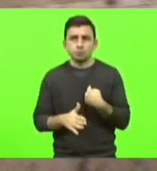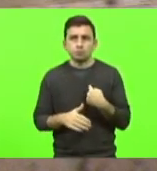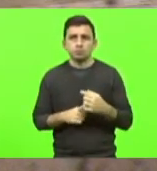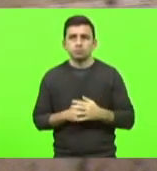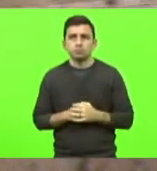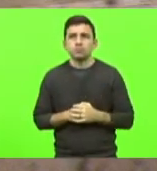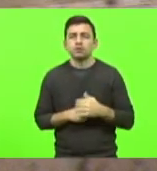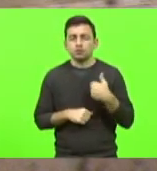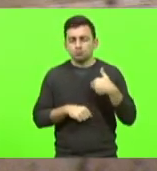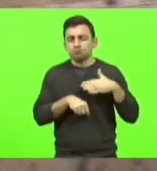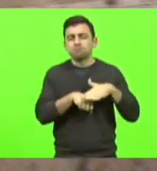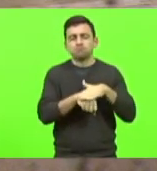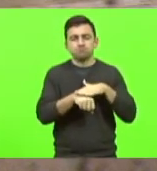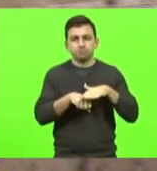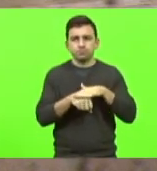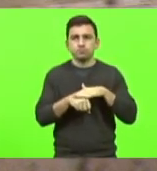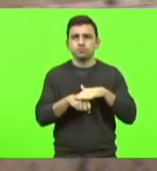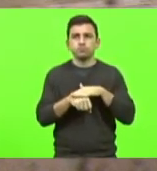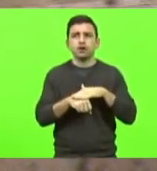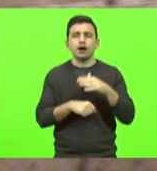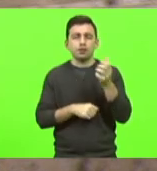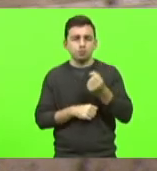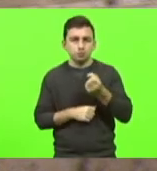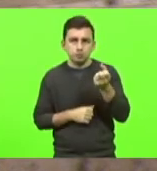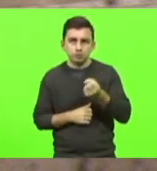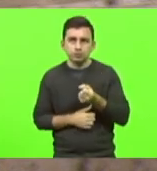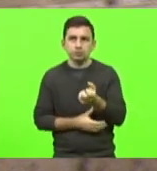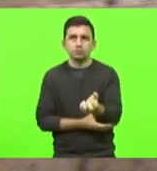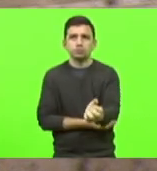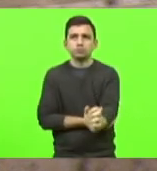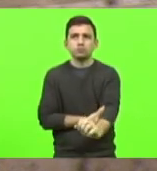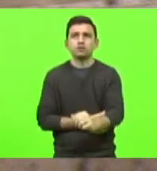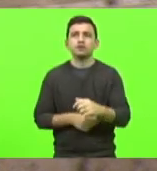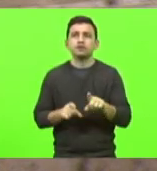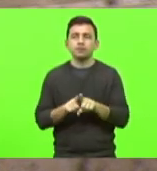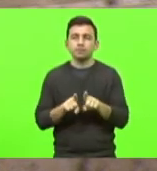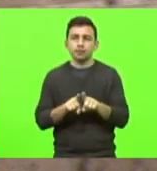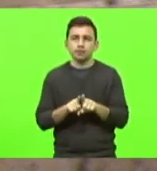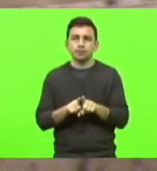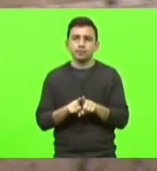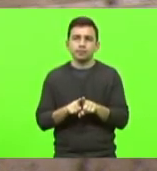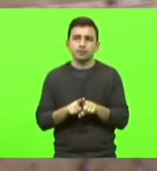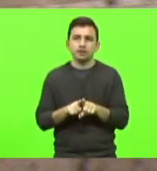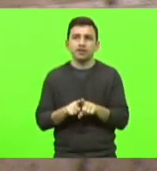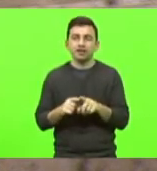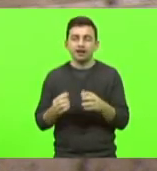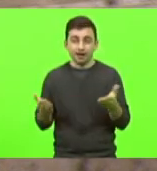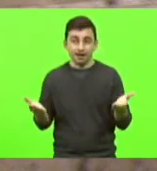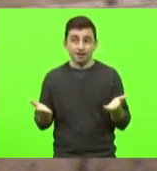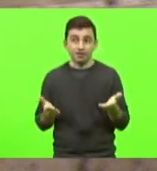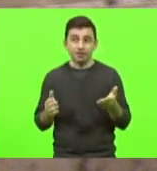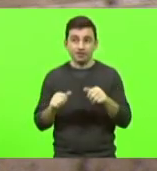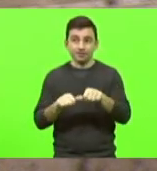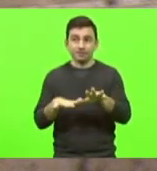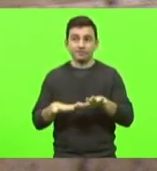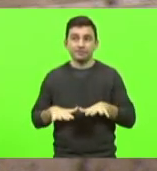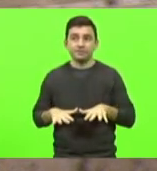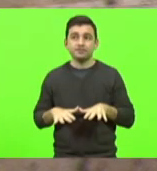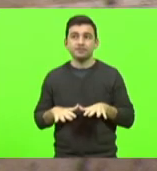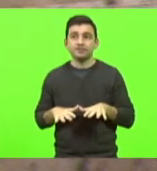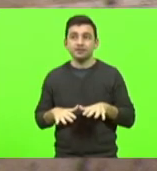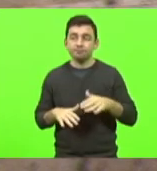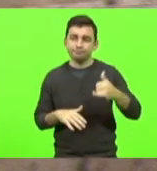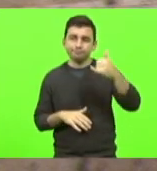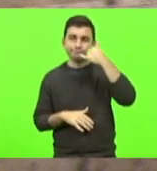eu conversei sim com aposentados inclusive esses e agora tava aqui no plenário eu recebi um